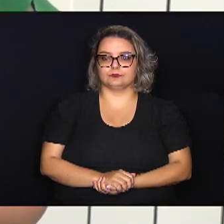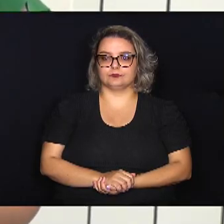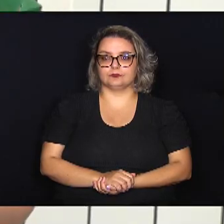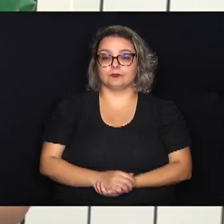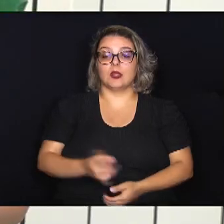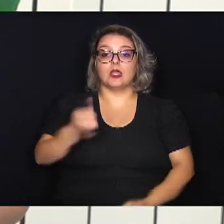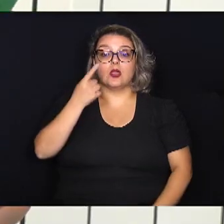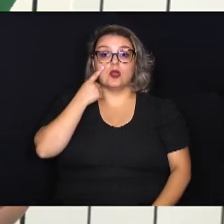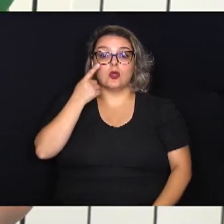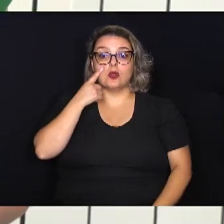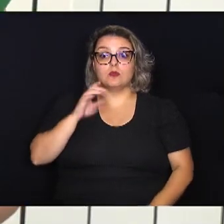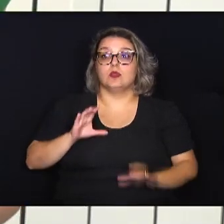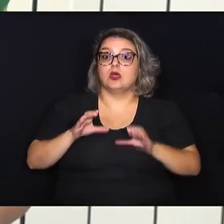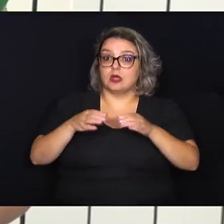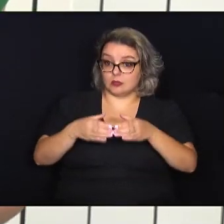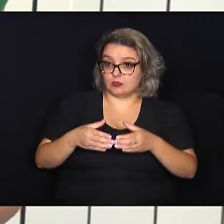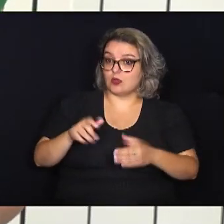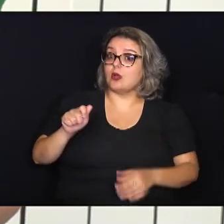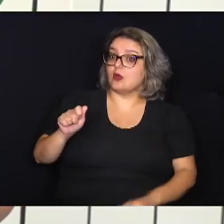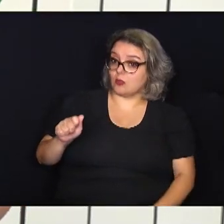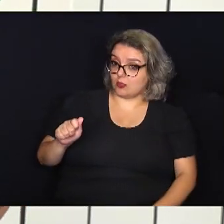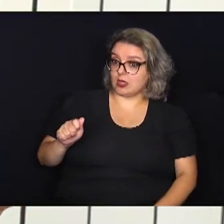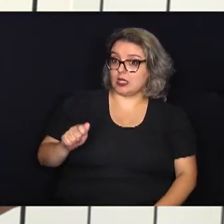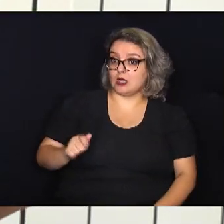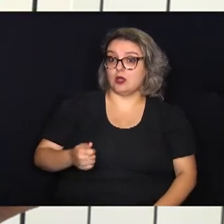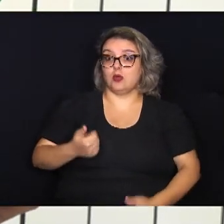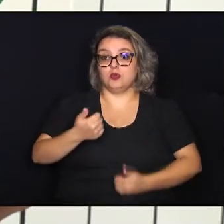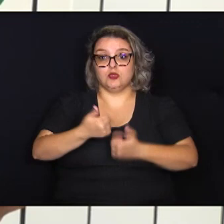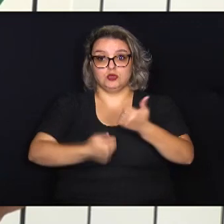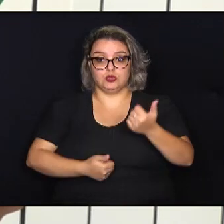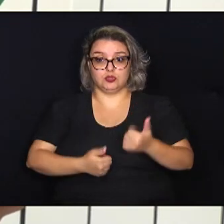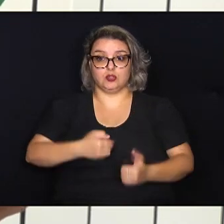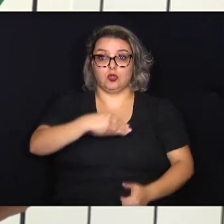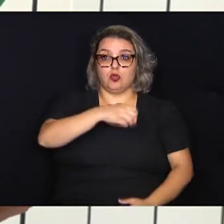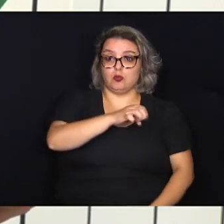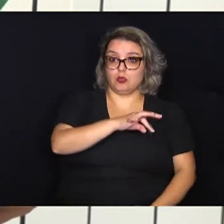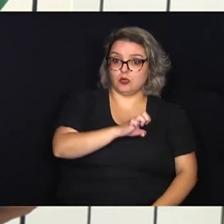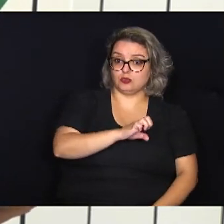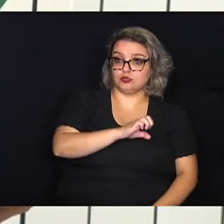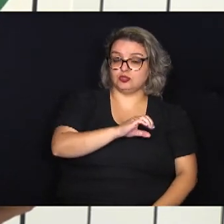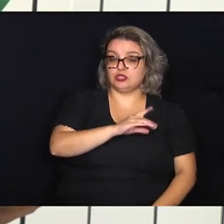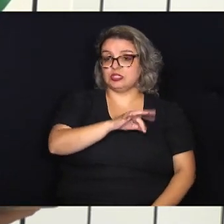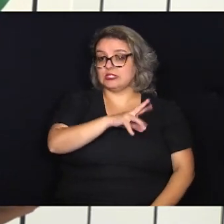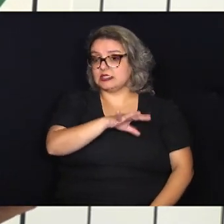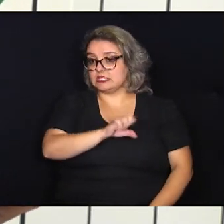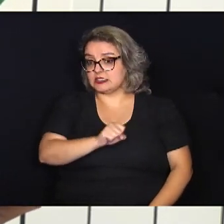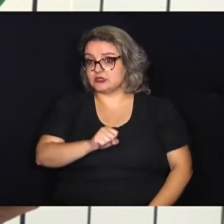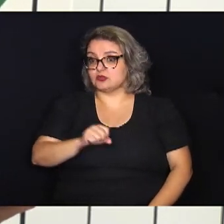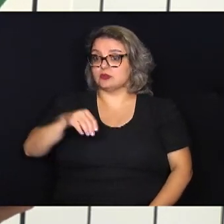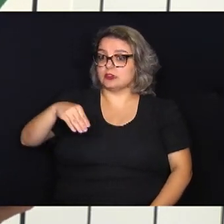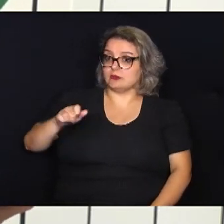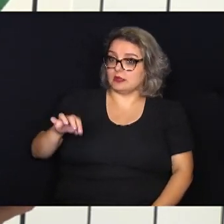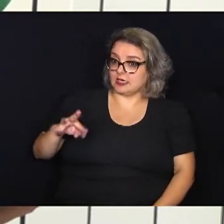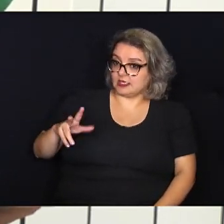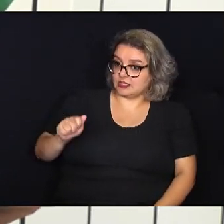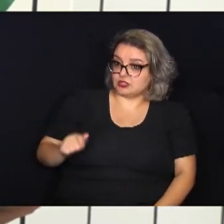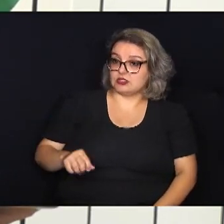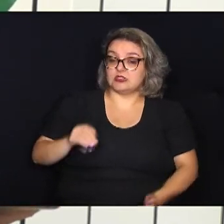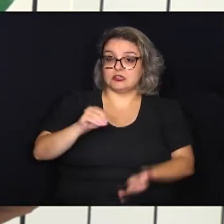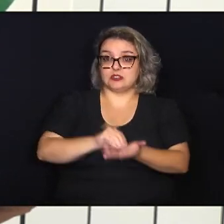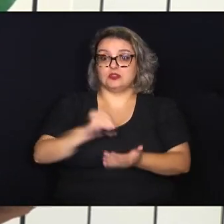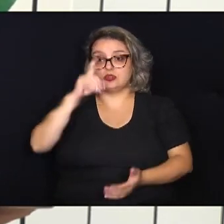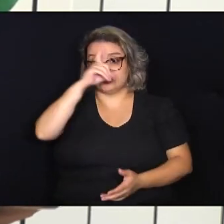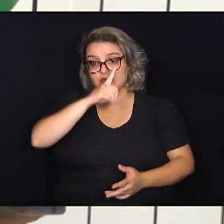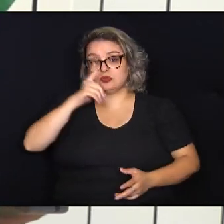Olha, e pelo Grupo A, o jogo entre Monte Cristo e Matina Futebol Clube desse último domingo foi